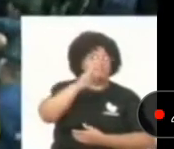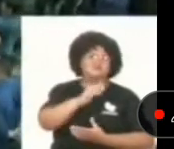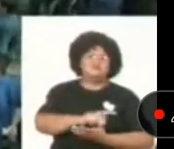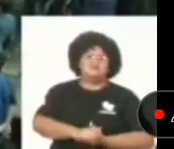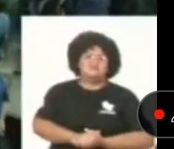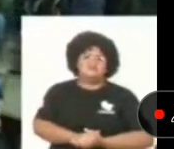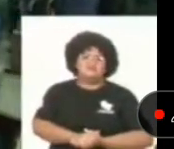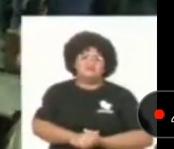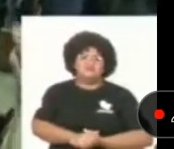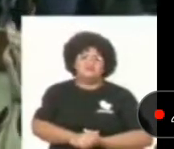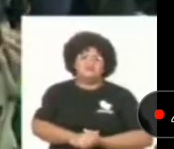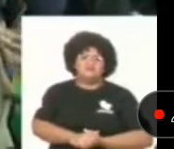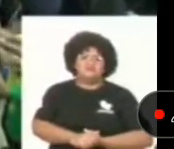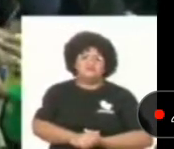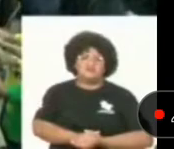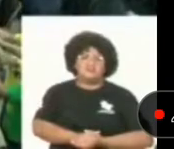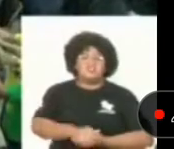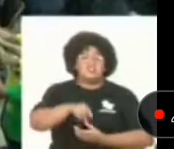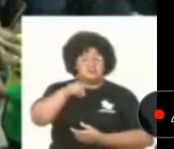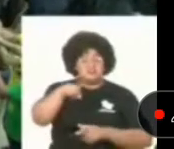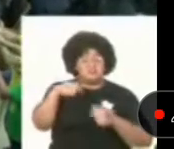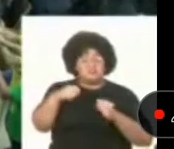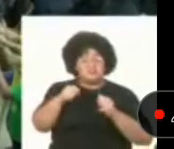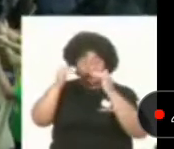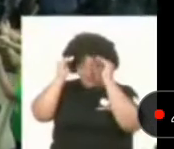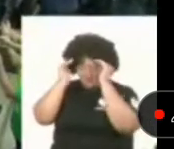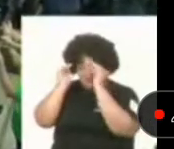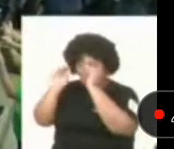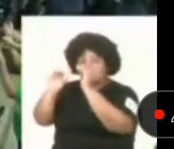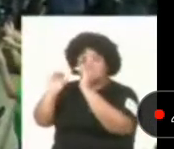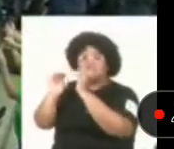E aí você ainda tem que ser obediente.